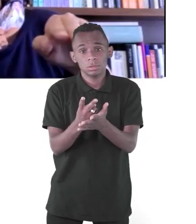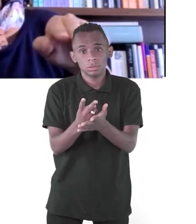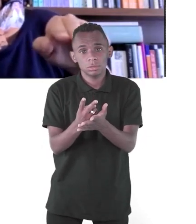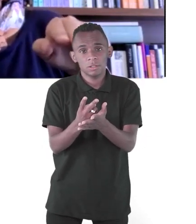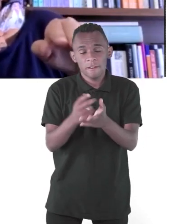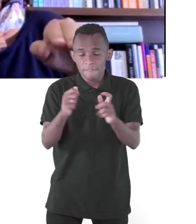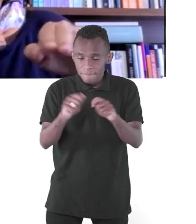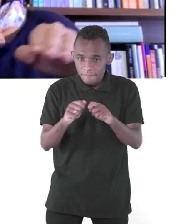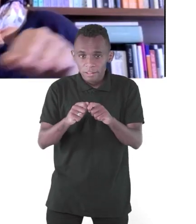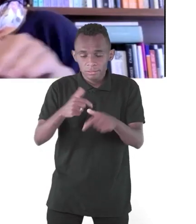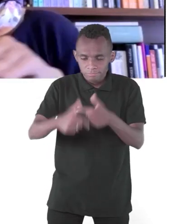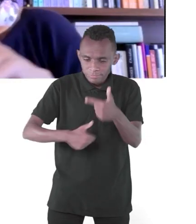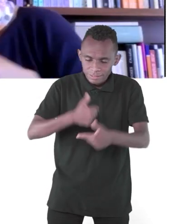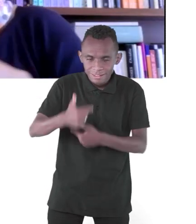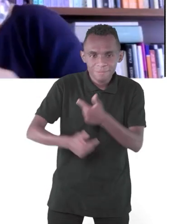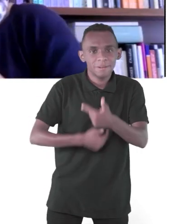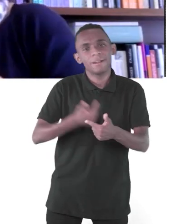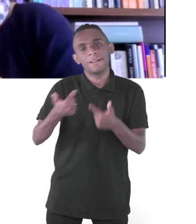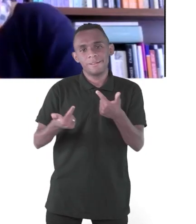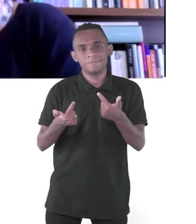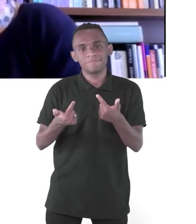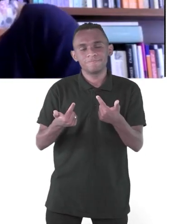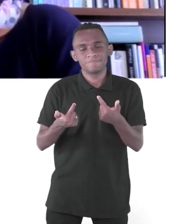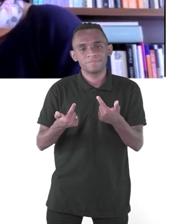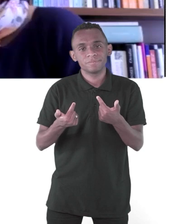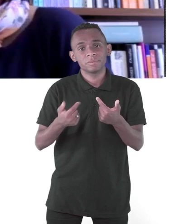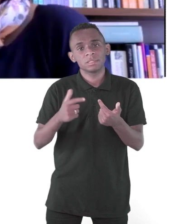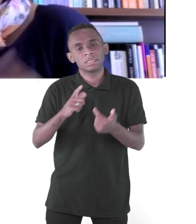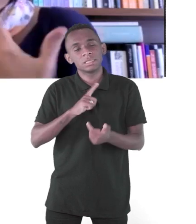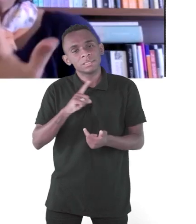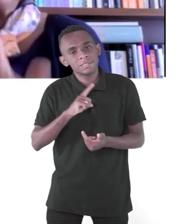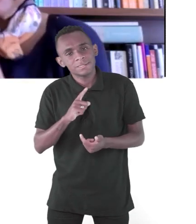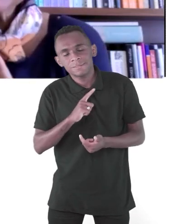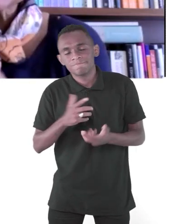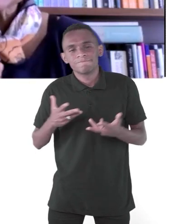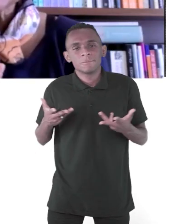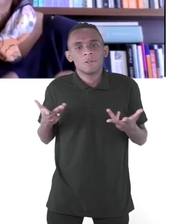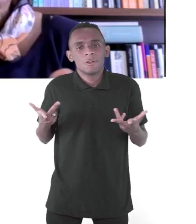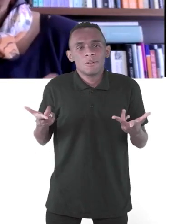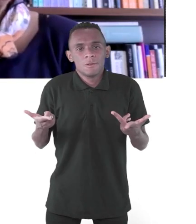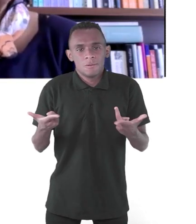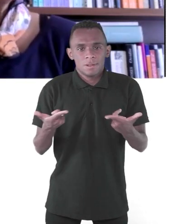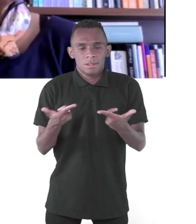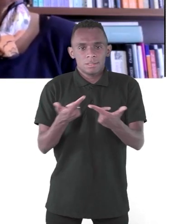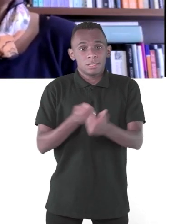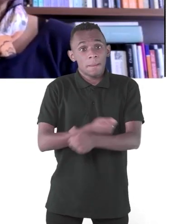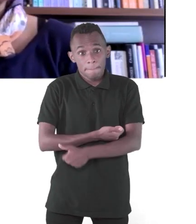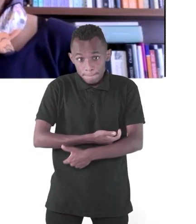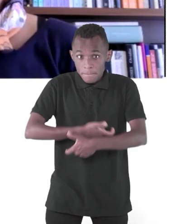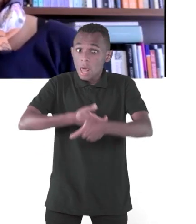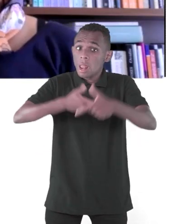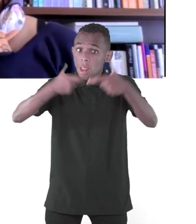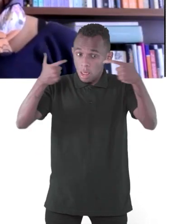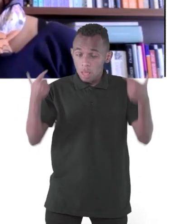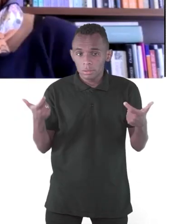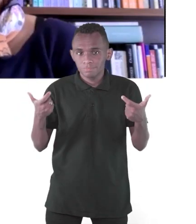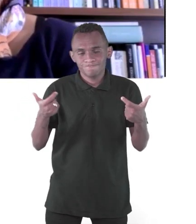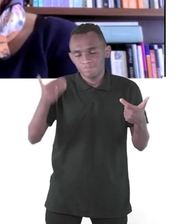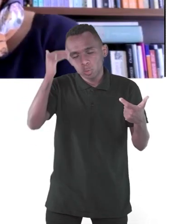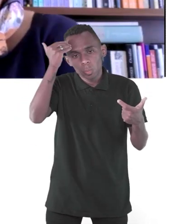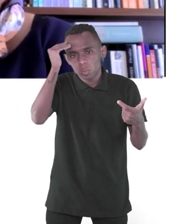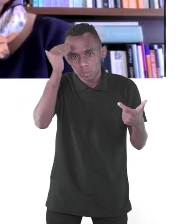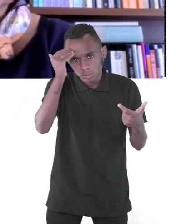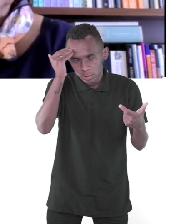tempo inteiro, né? E isso o tempo inteiro. Então tem uma riqueza que muitas vezes não